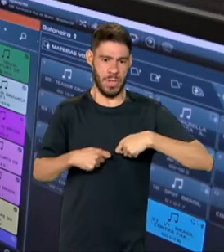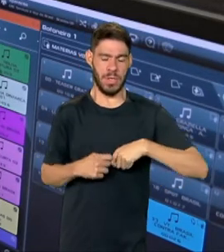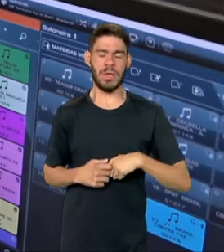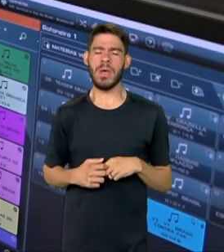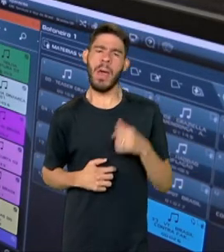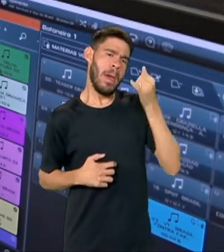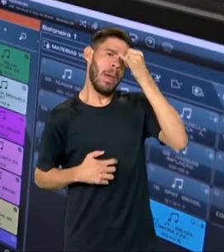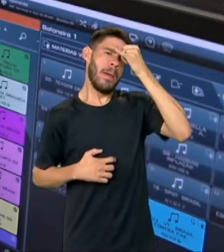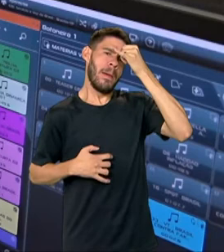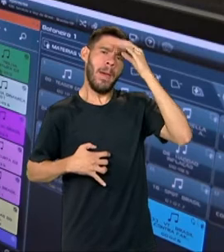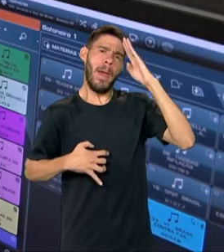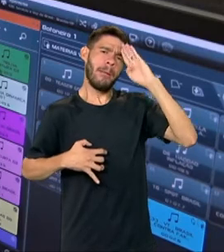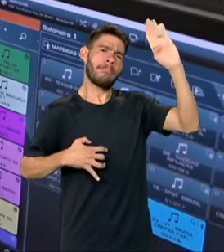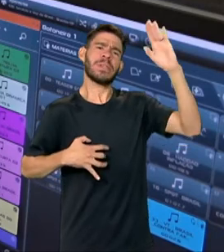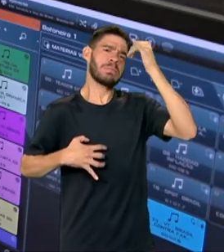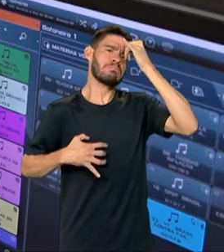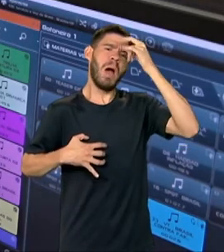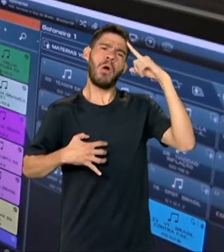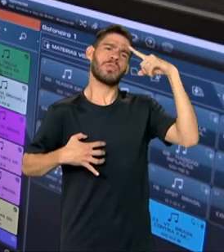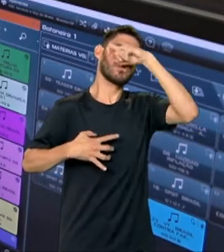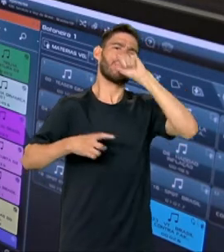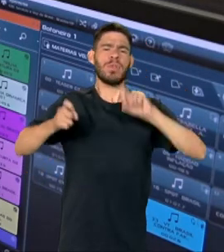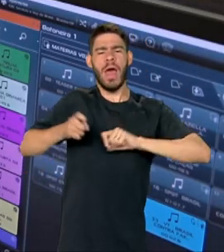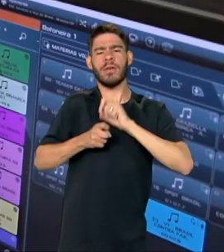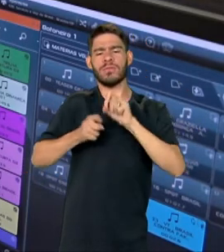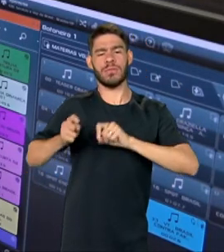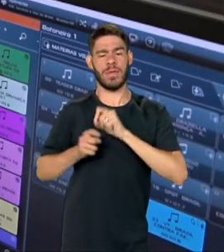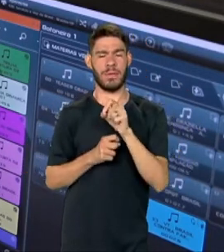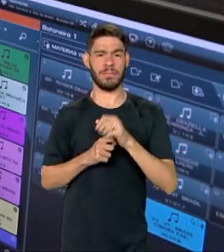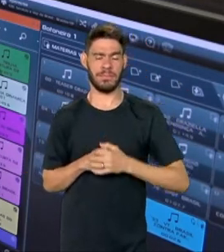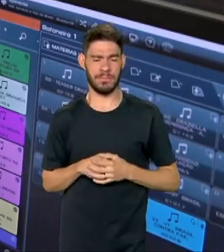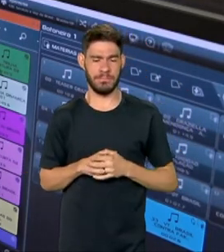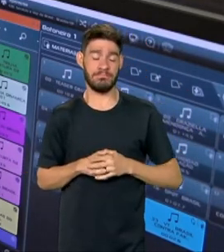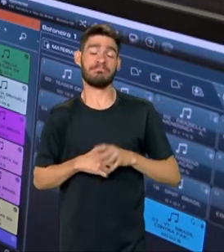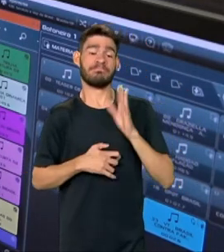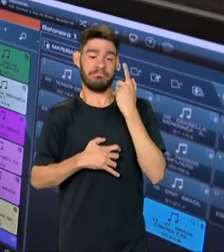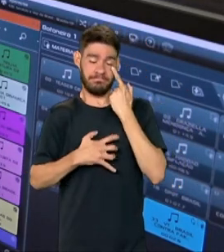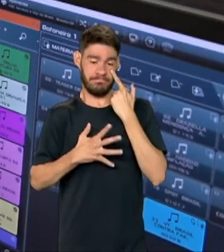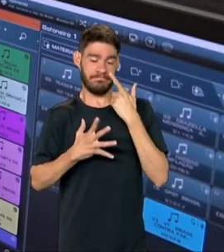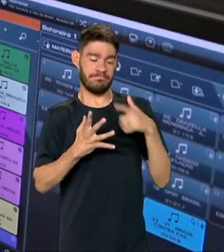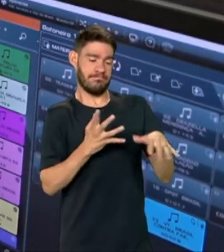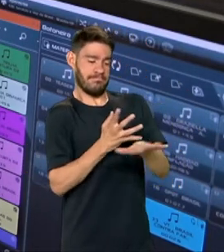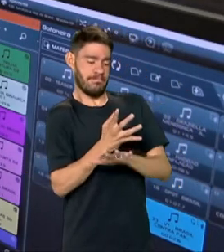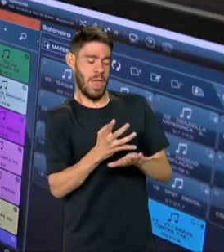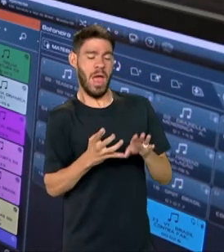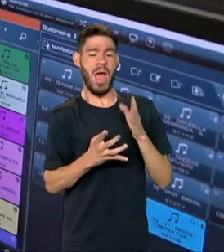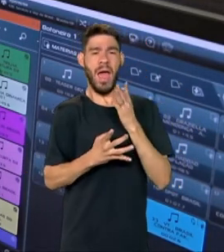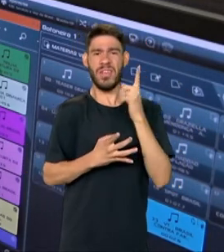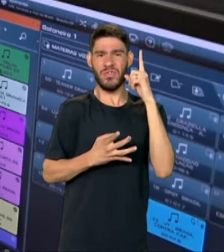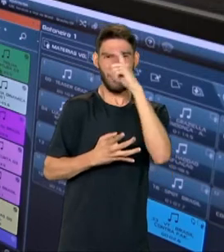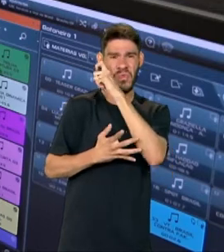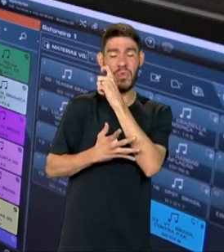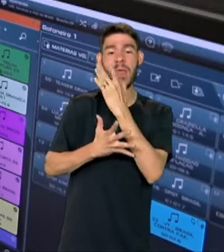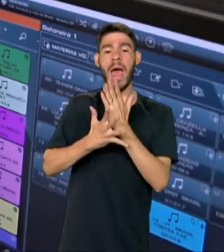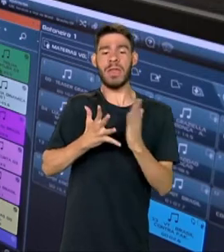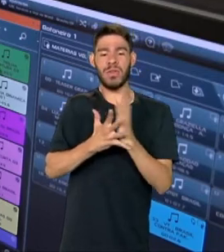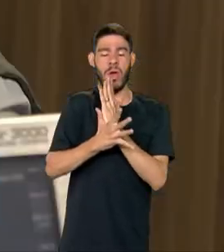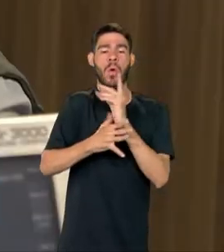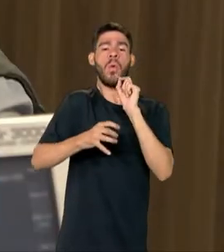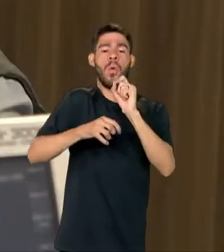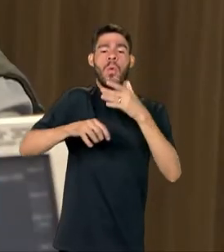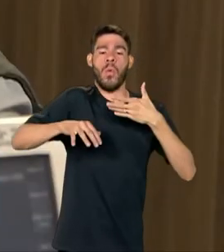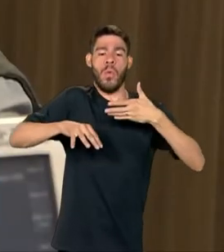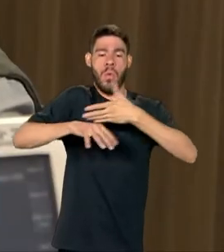são as principais dificuldades no enfrentamento do fogo, presidente? Olha, o Pantanal, primeiro, você tem algumas dificuldades de acesso, né? Ele